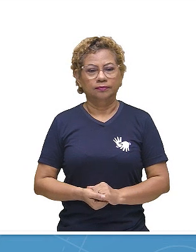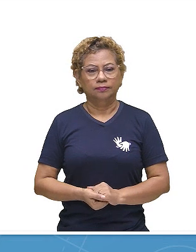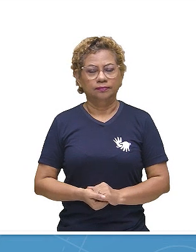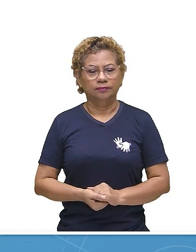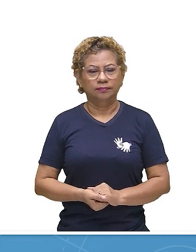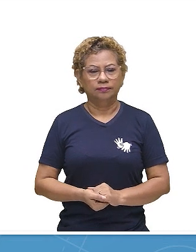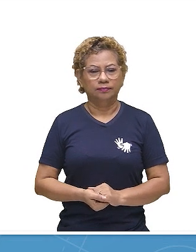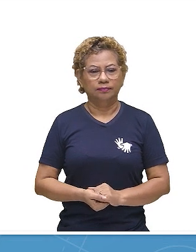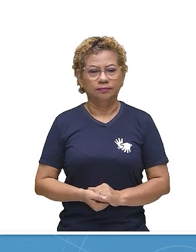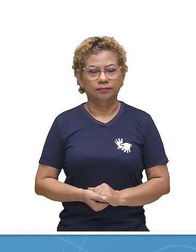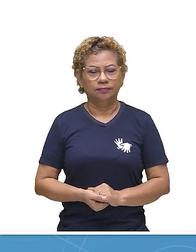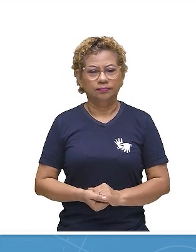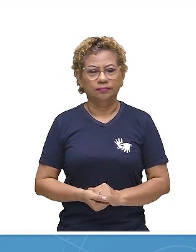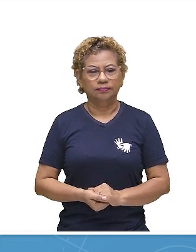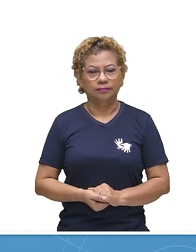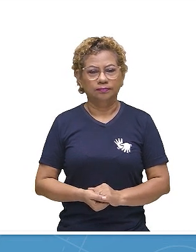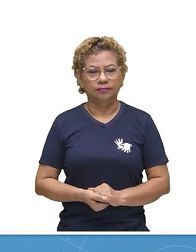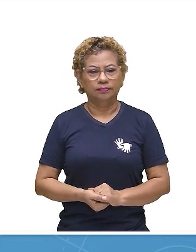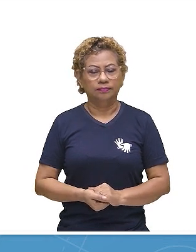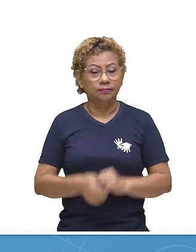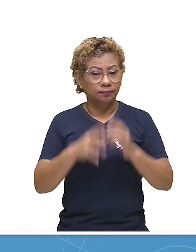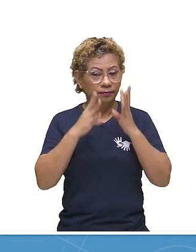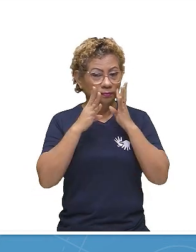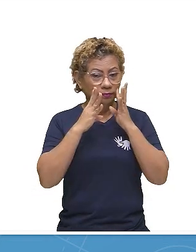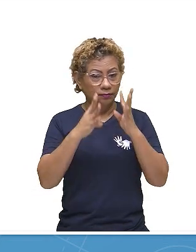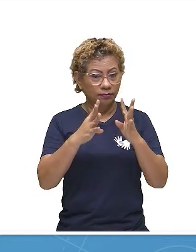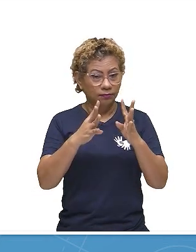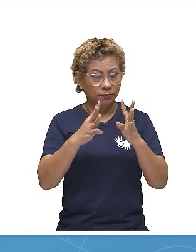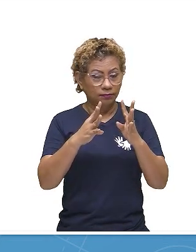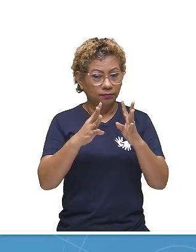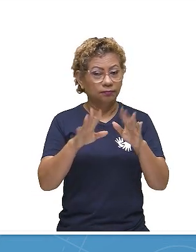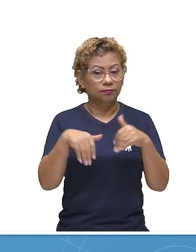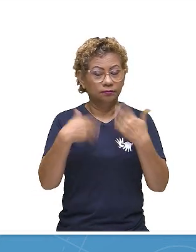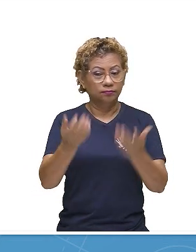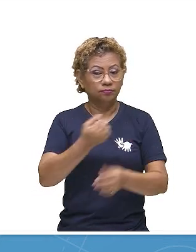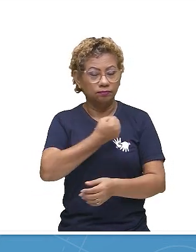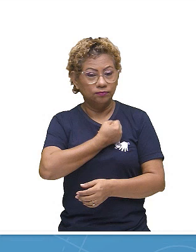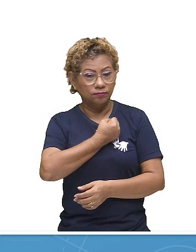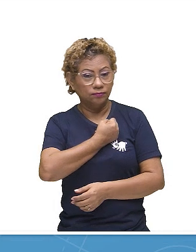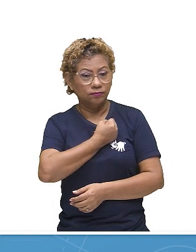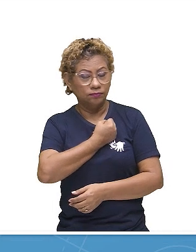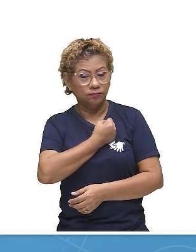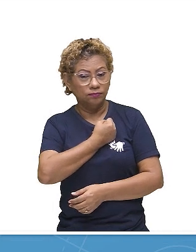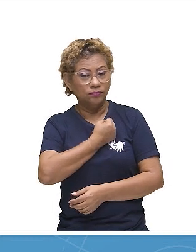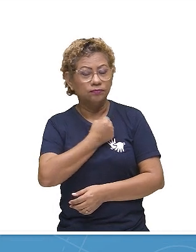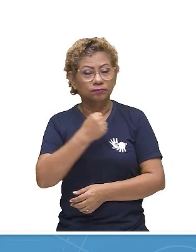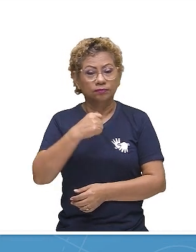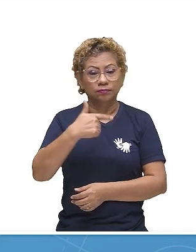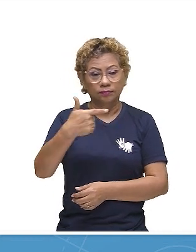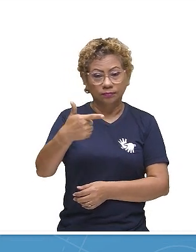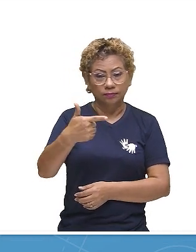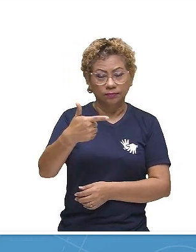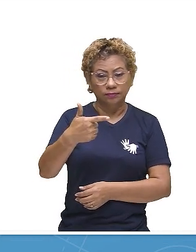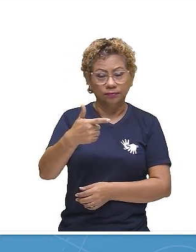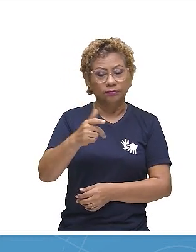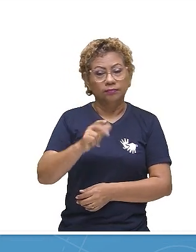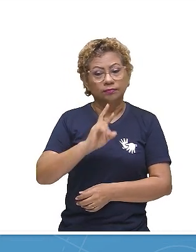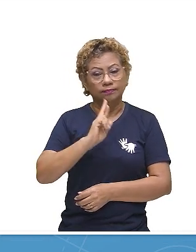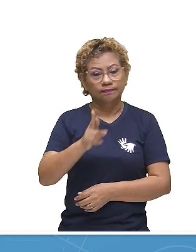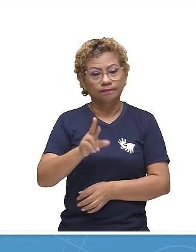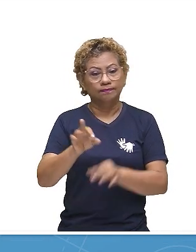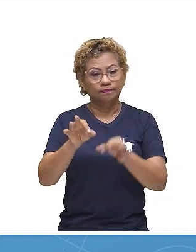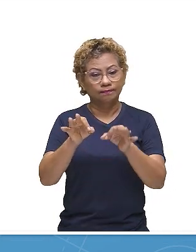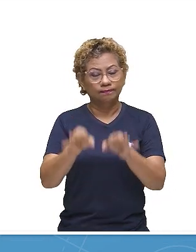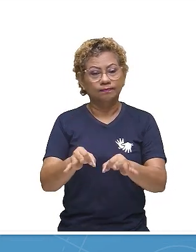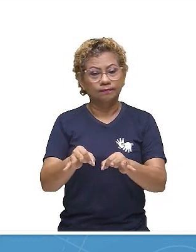Próxima questão, letra C. Qual é o número, né, que elevado ao quadrado é igual a 49 sobre